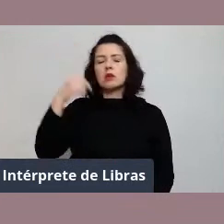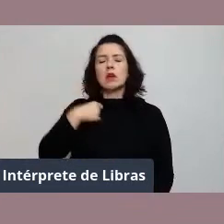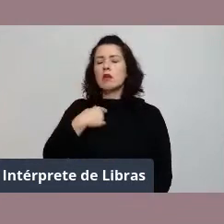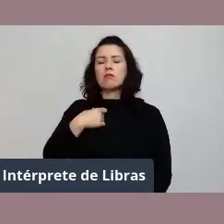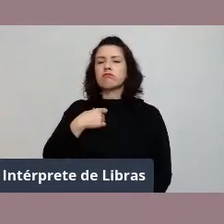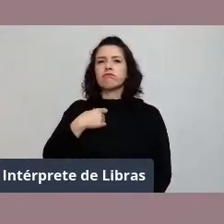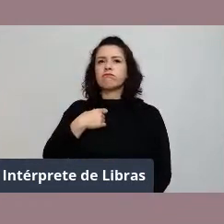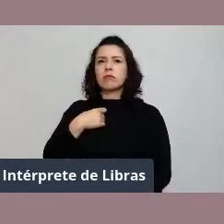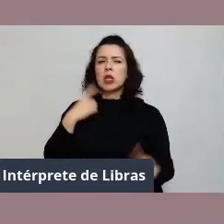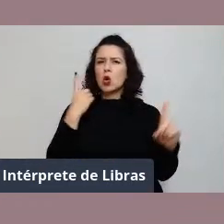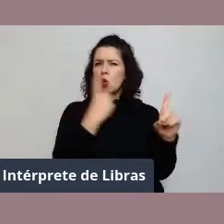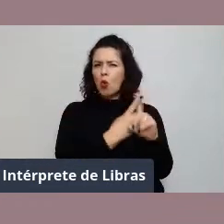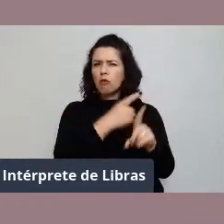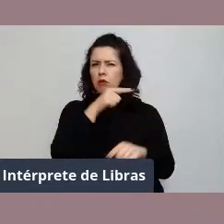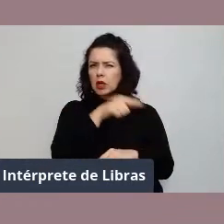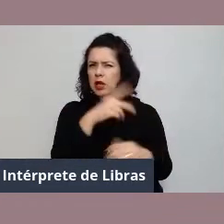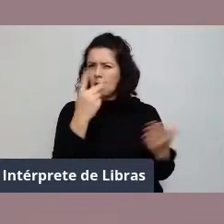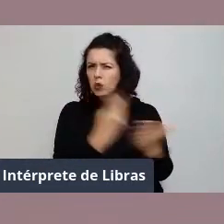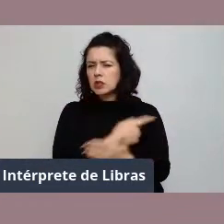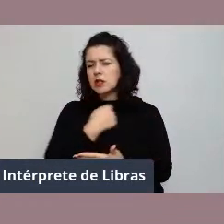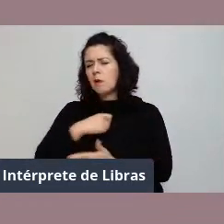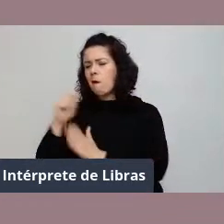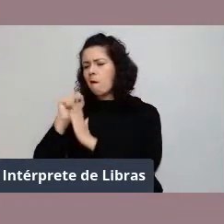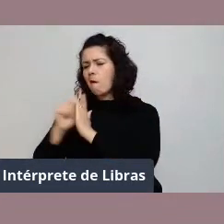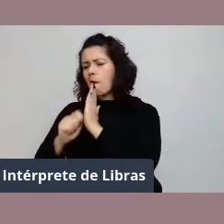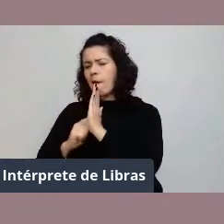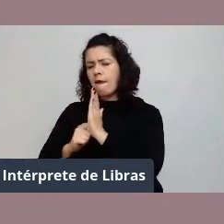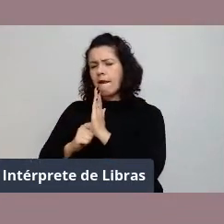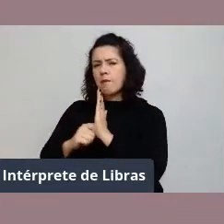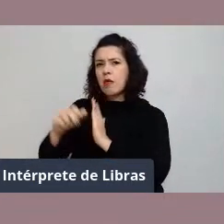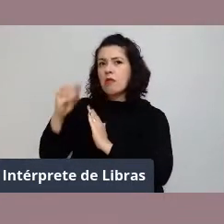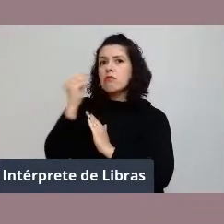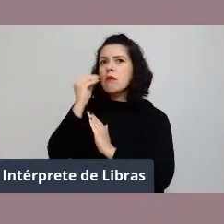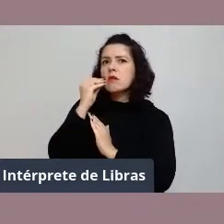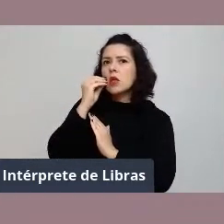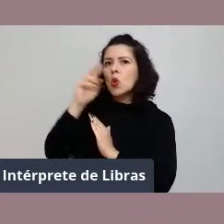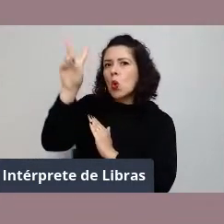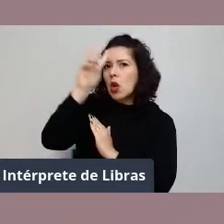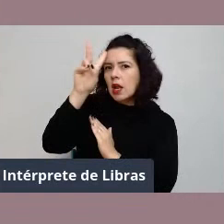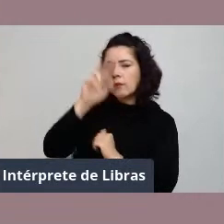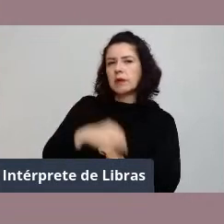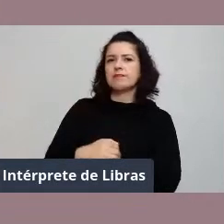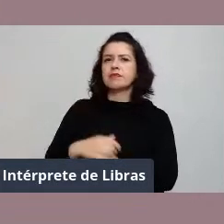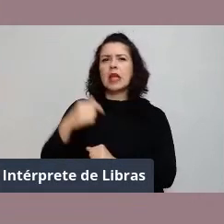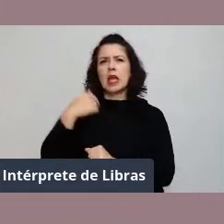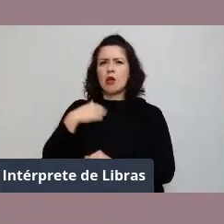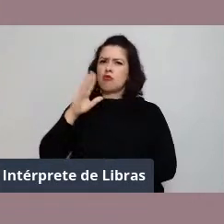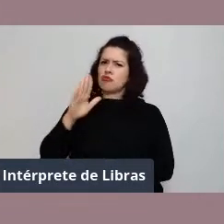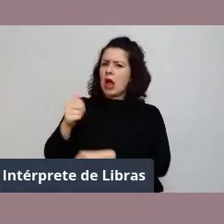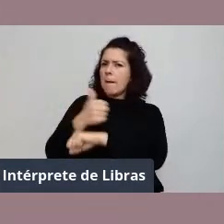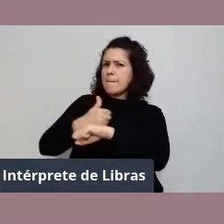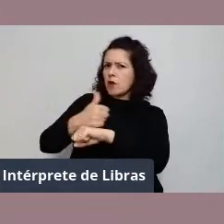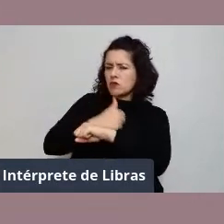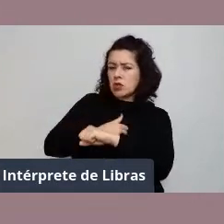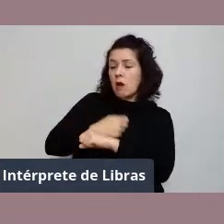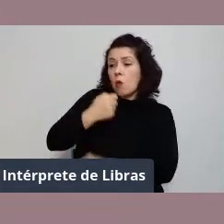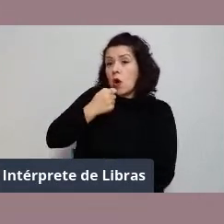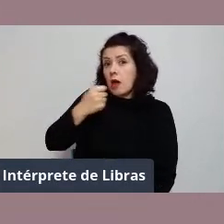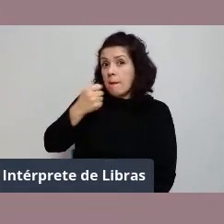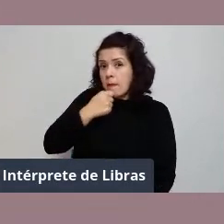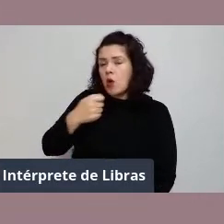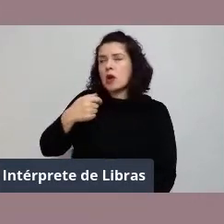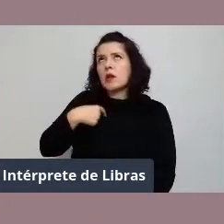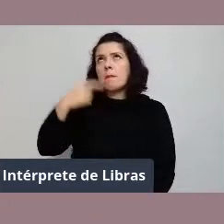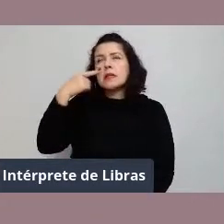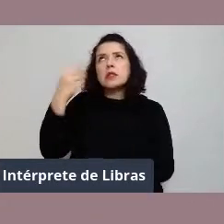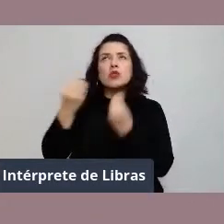encontro, numa espécie de ajuda à memória. Usei minha experiência de repórter para tentar registrar da maneira mais